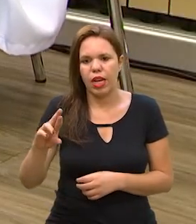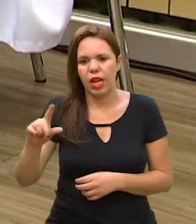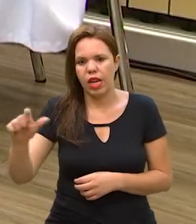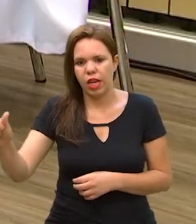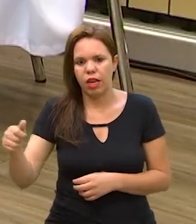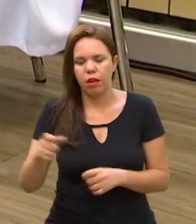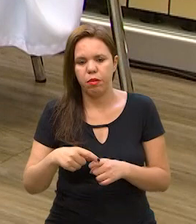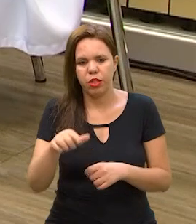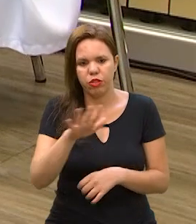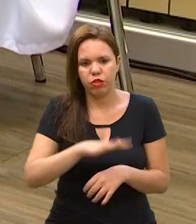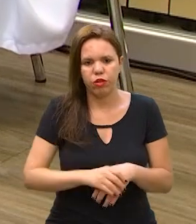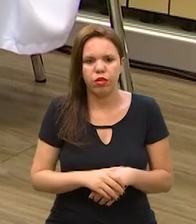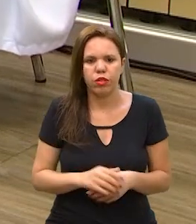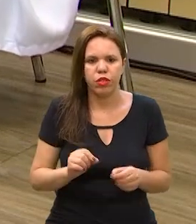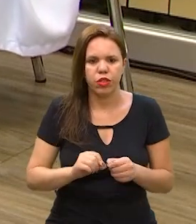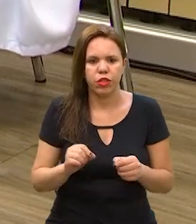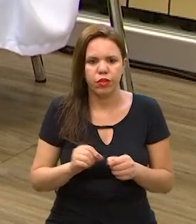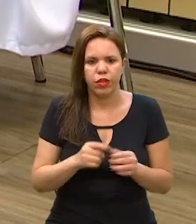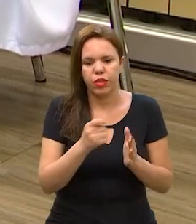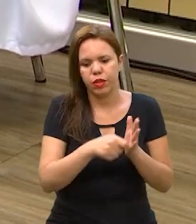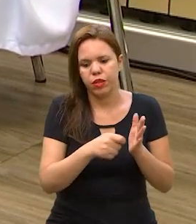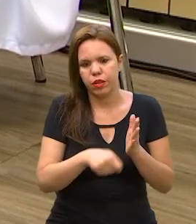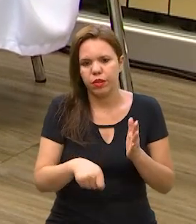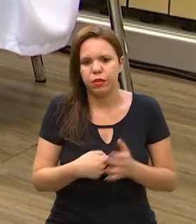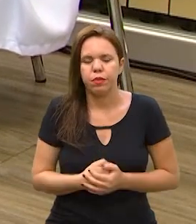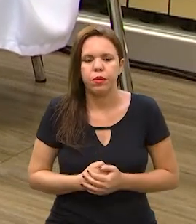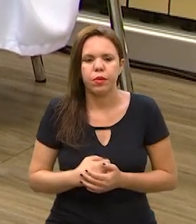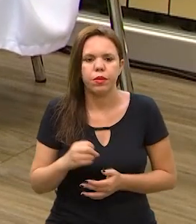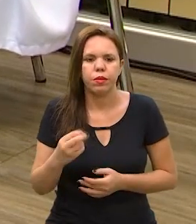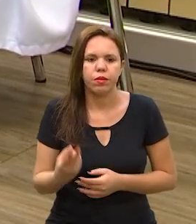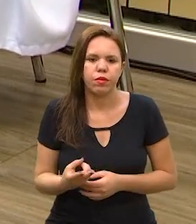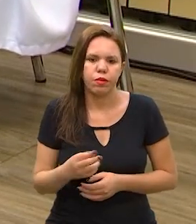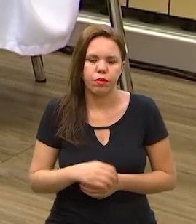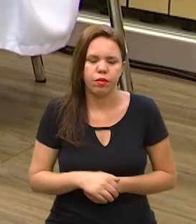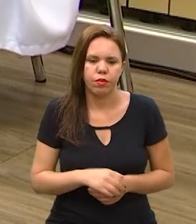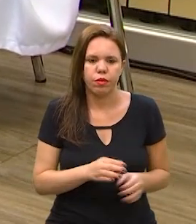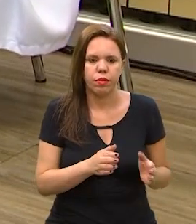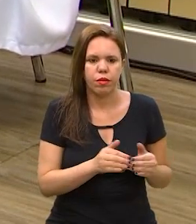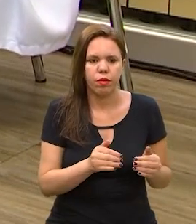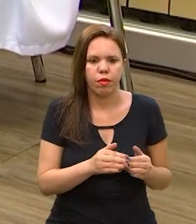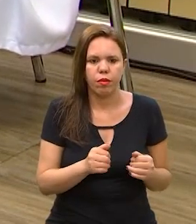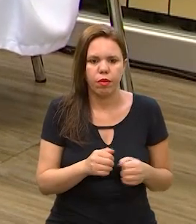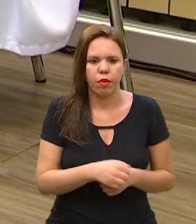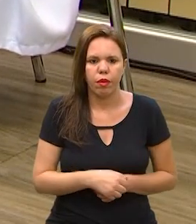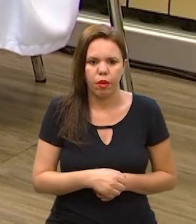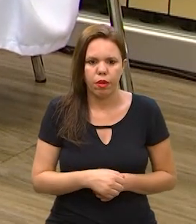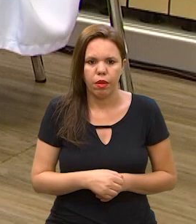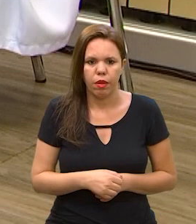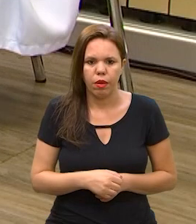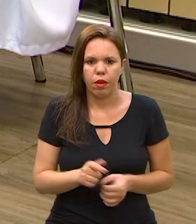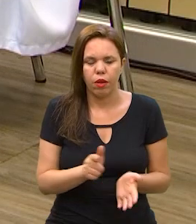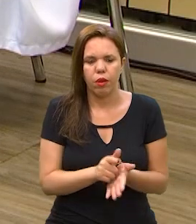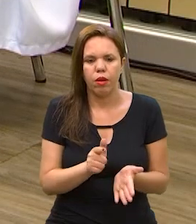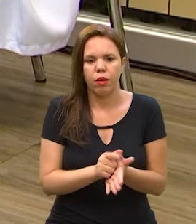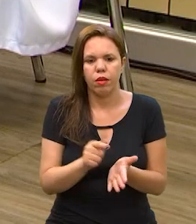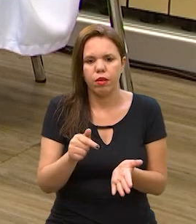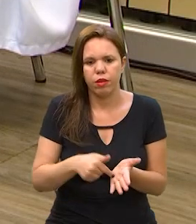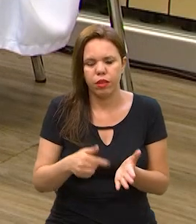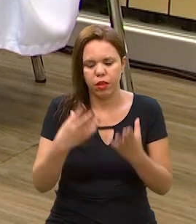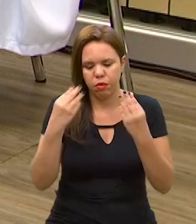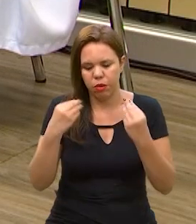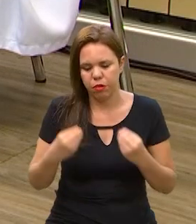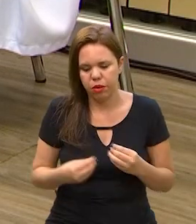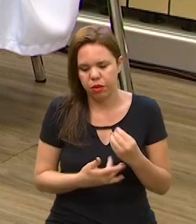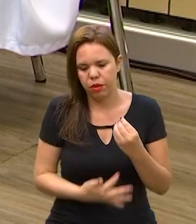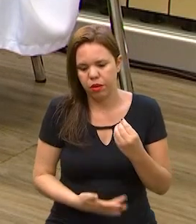os médicos geralmente quando fazem a prescrição ou a solicitação dos pedidos de exames